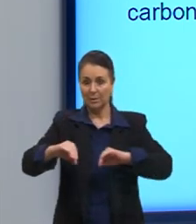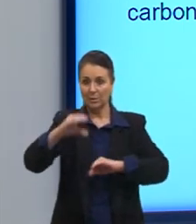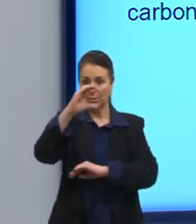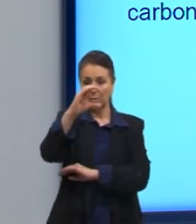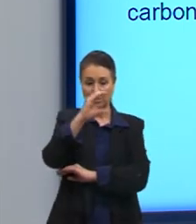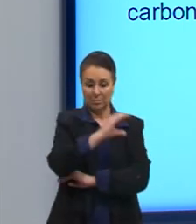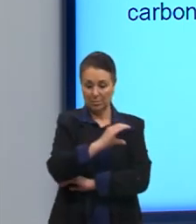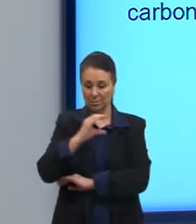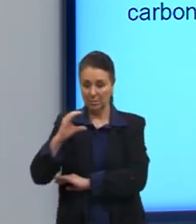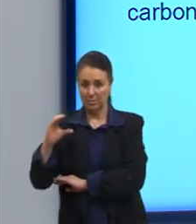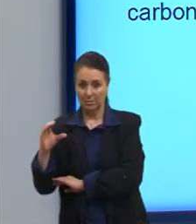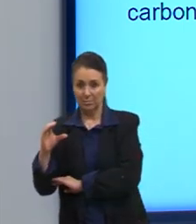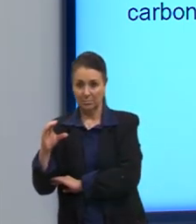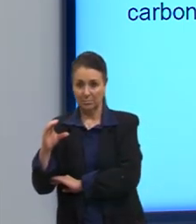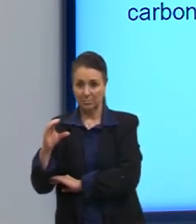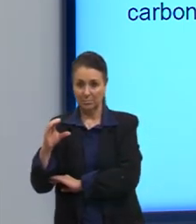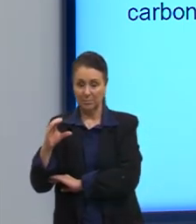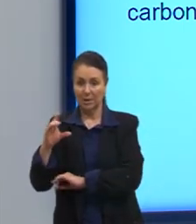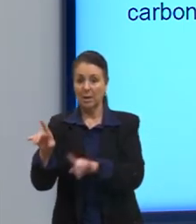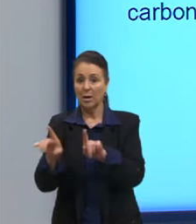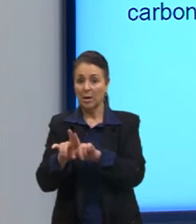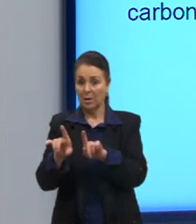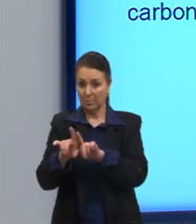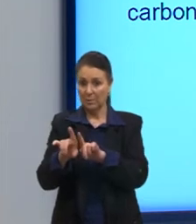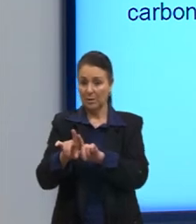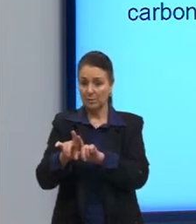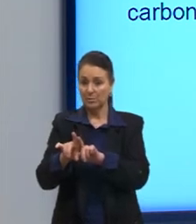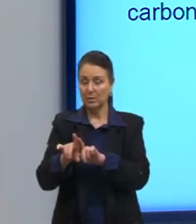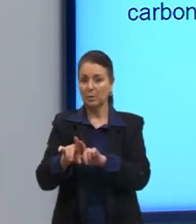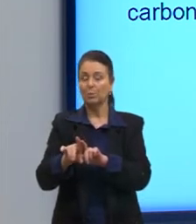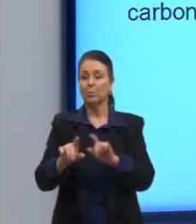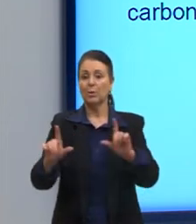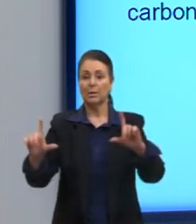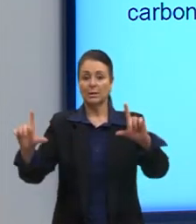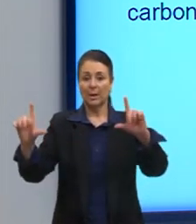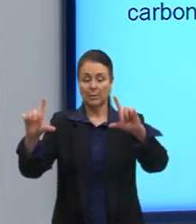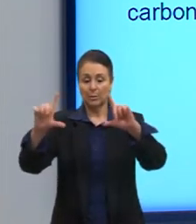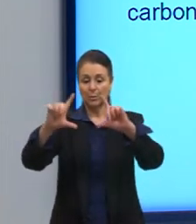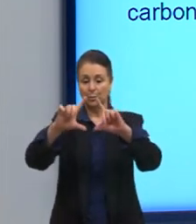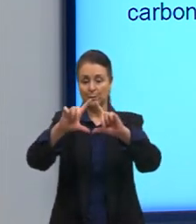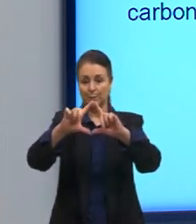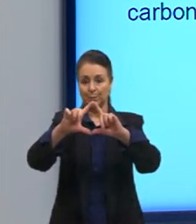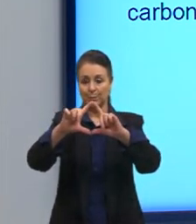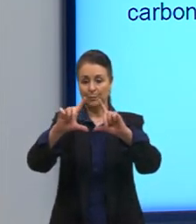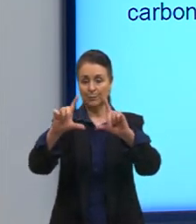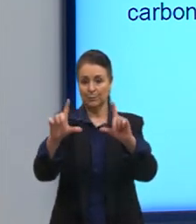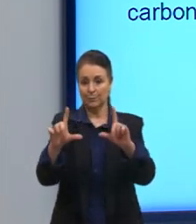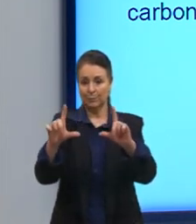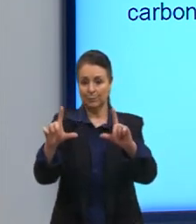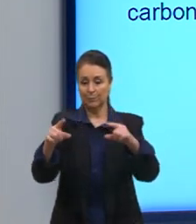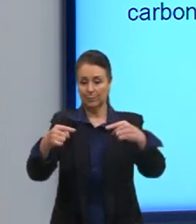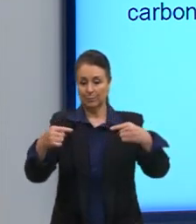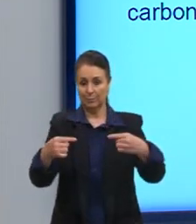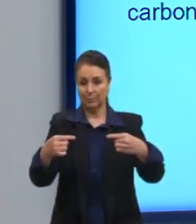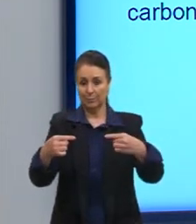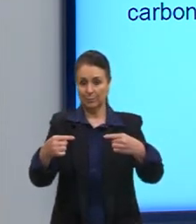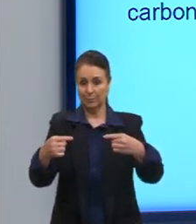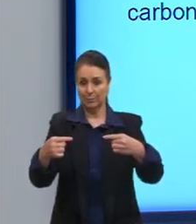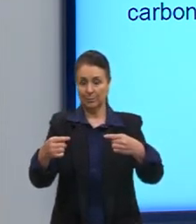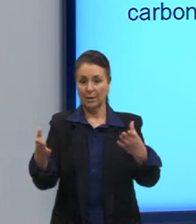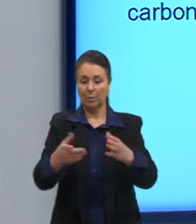dessas ligações mesmo sendo saturadas e forma de uma cadeia fechada e formar uma cadeia